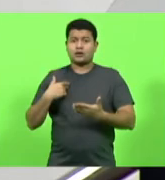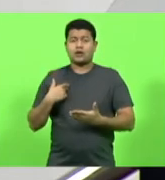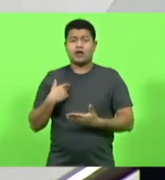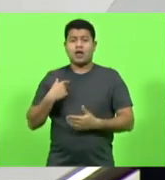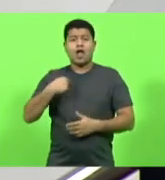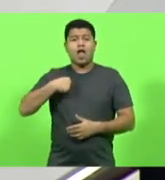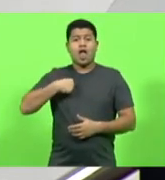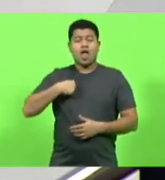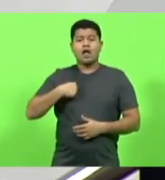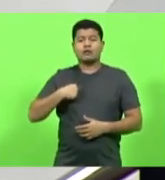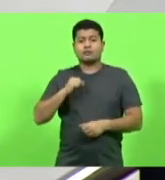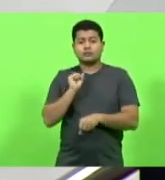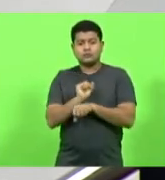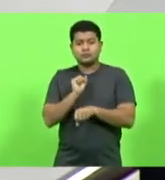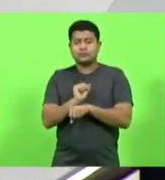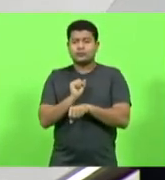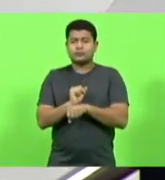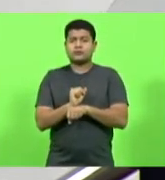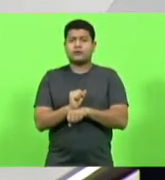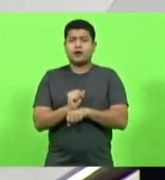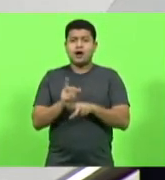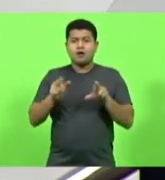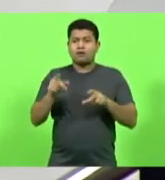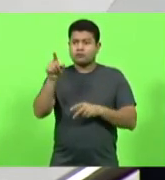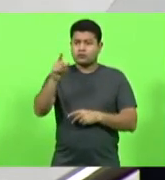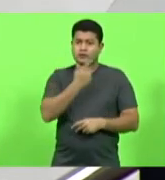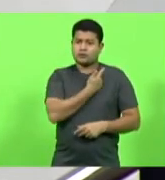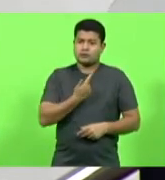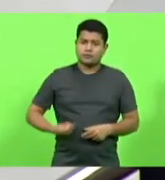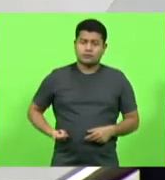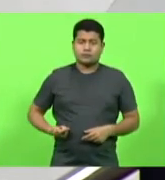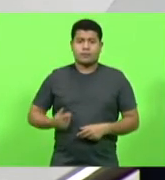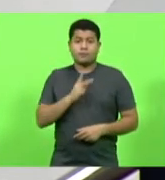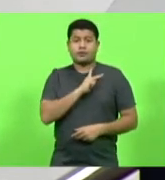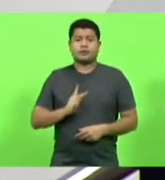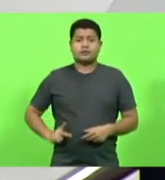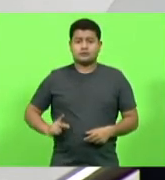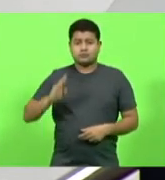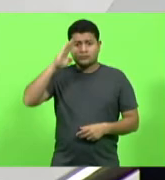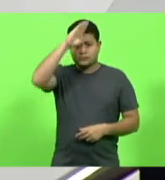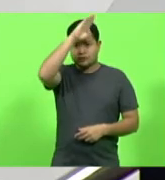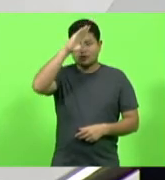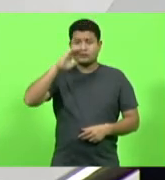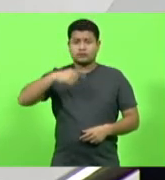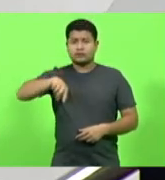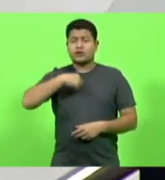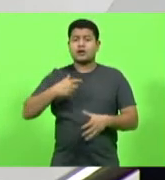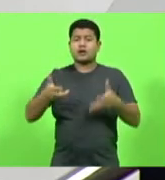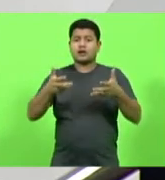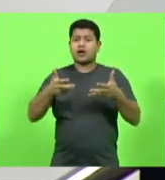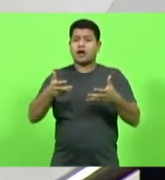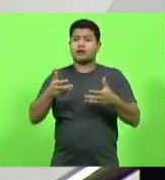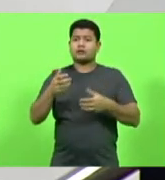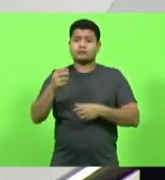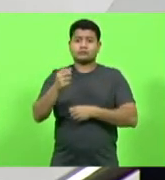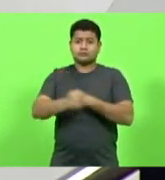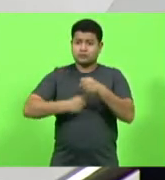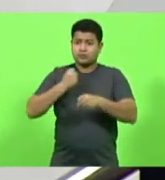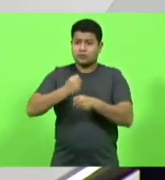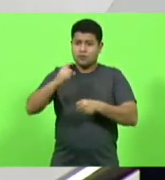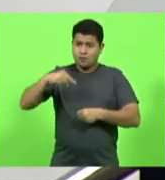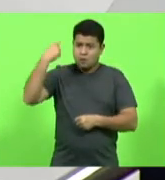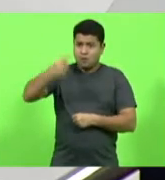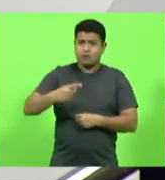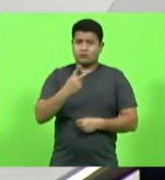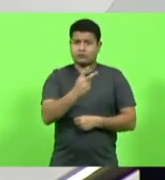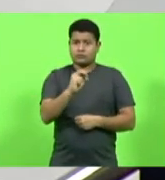eu, acreditamos no senhor. E nós queremos, pelo menos no ano que vem, que